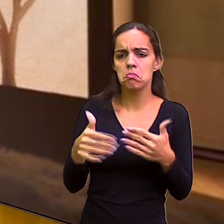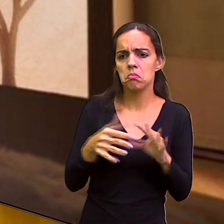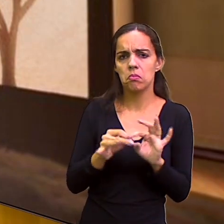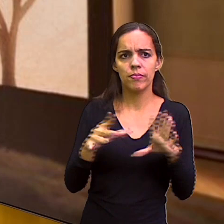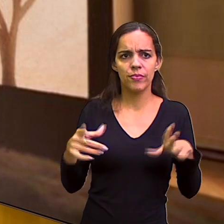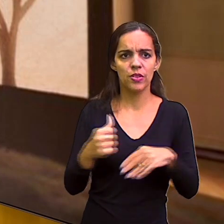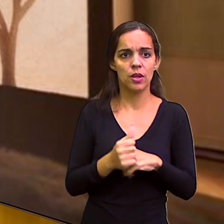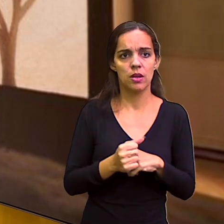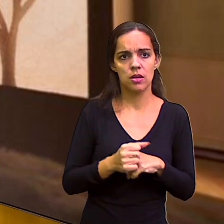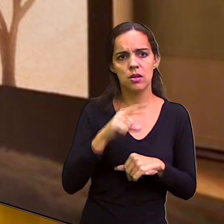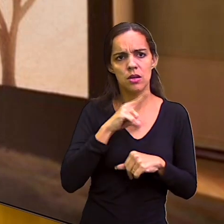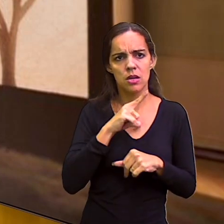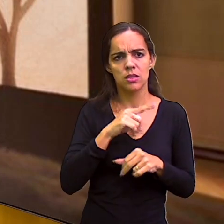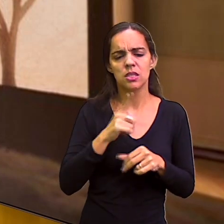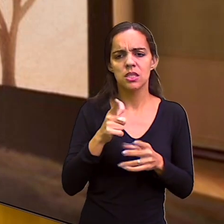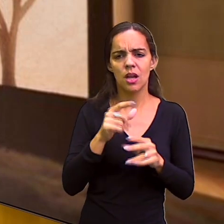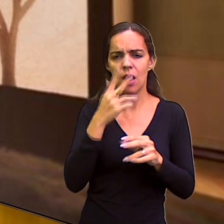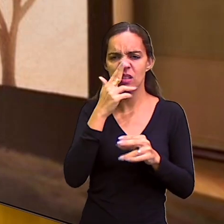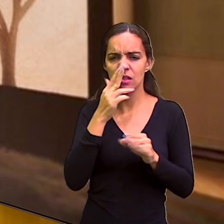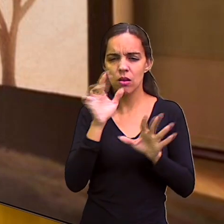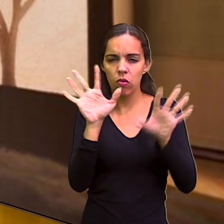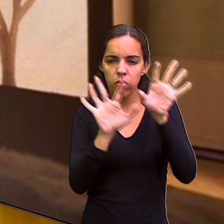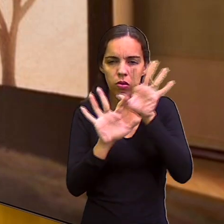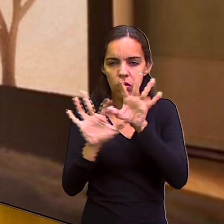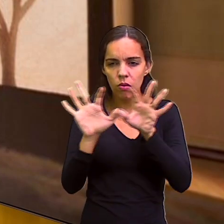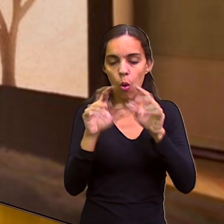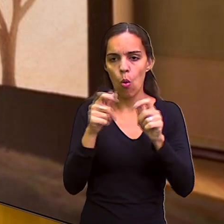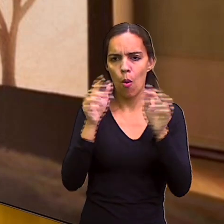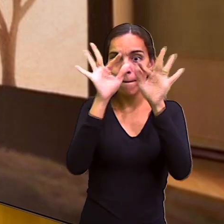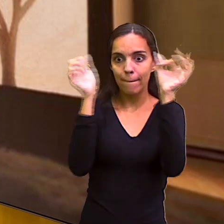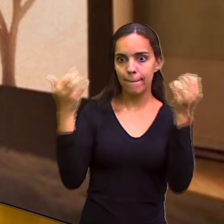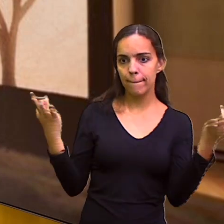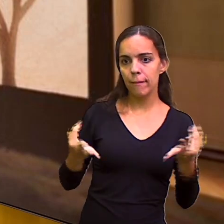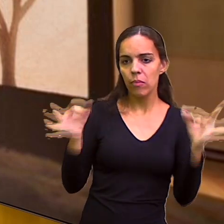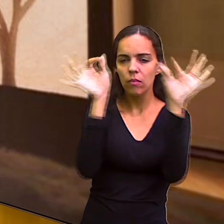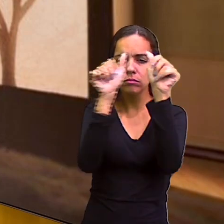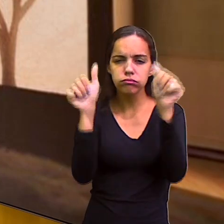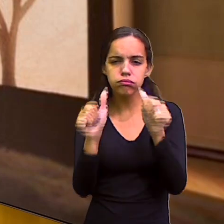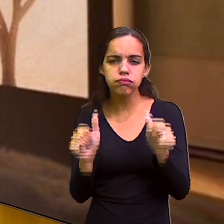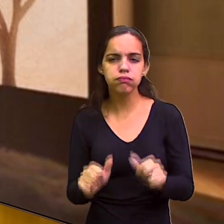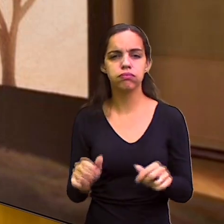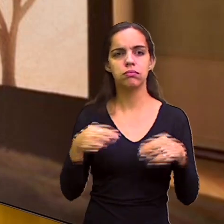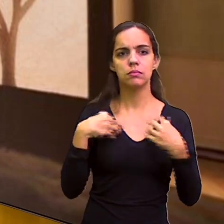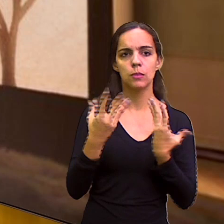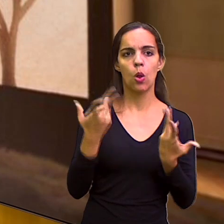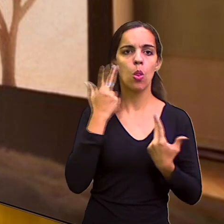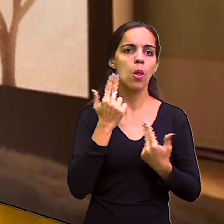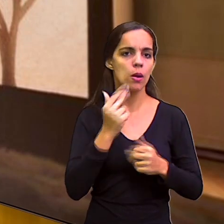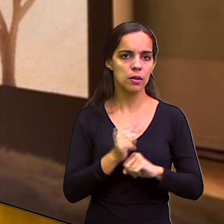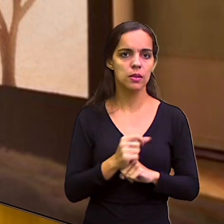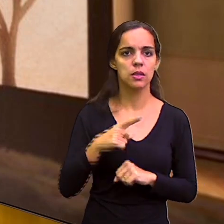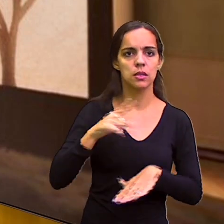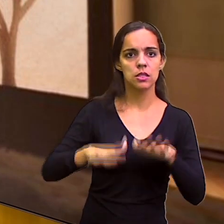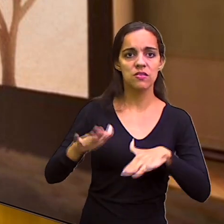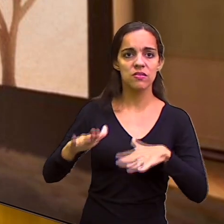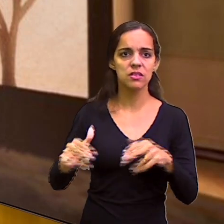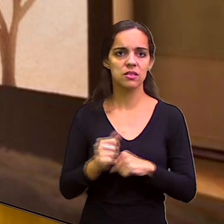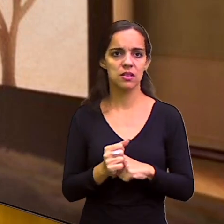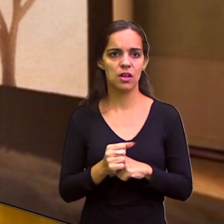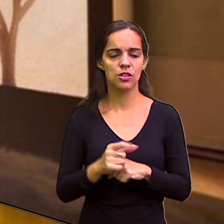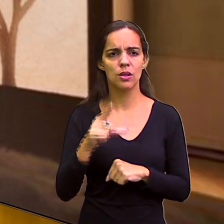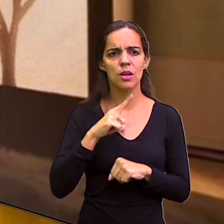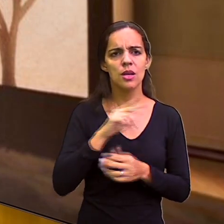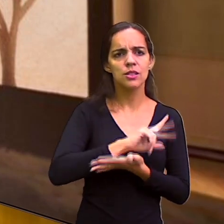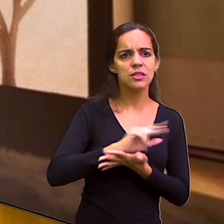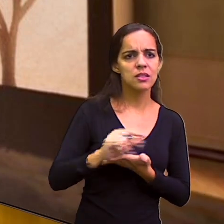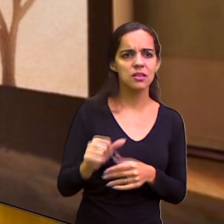tintas ou desfocadas. Elas possuem uma grande flexibilidade de formas, uma